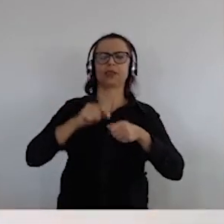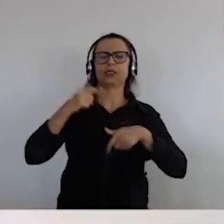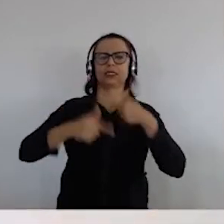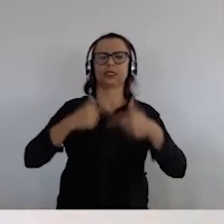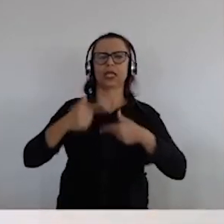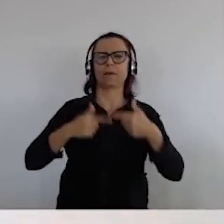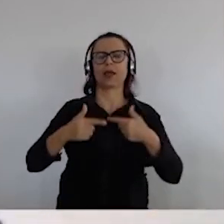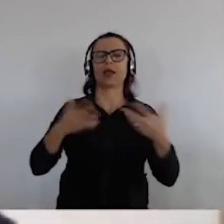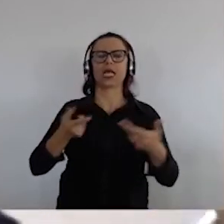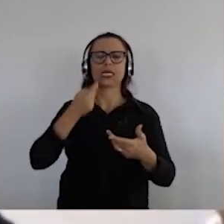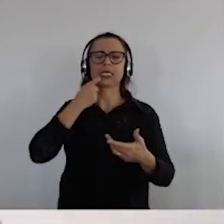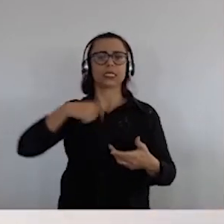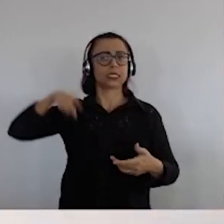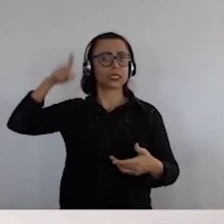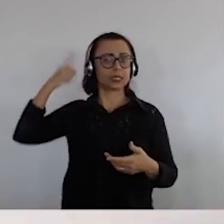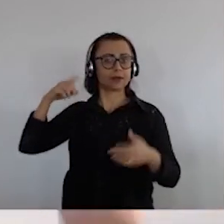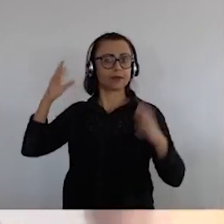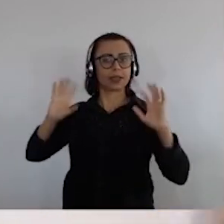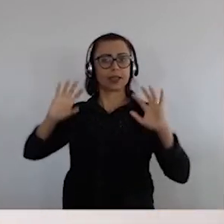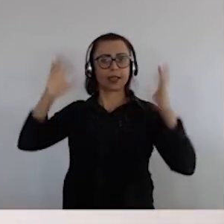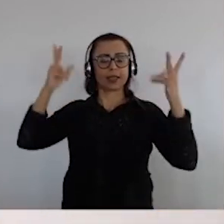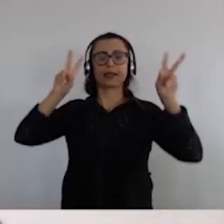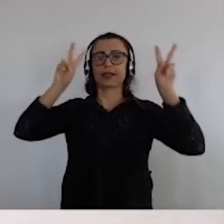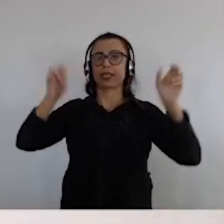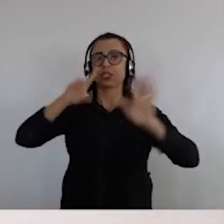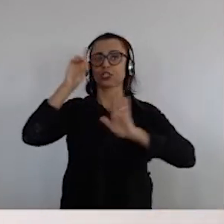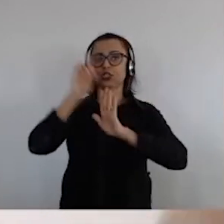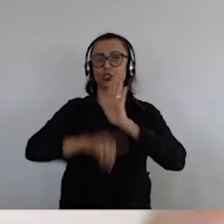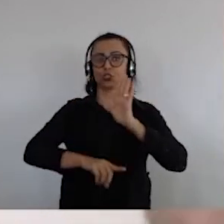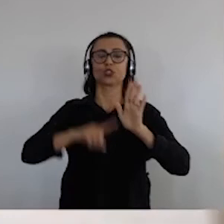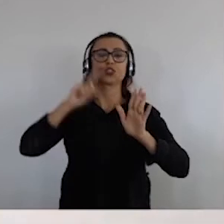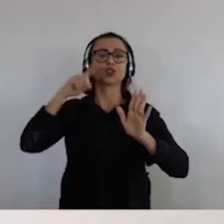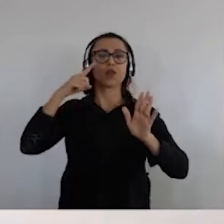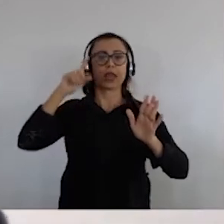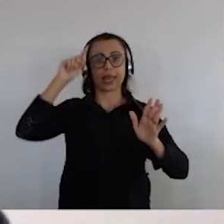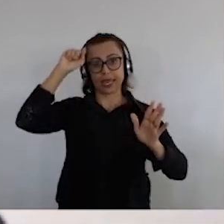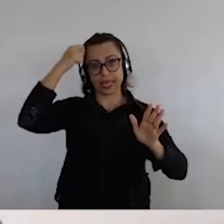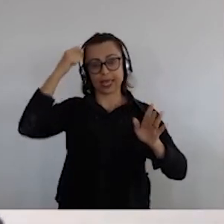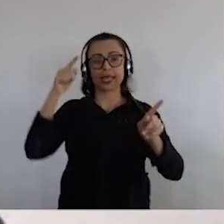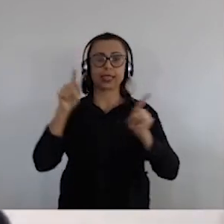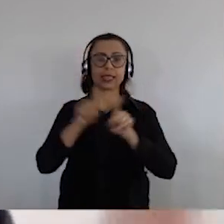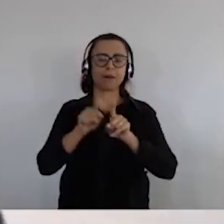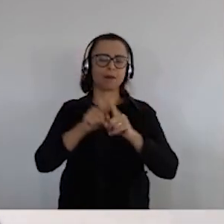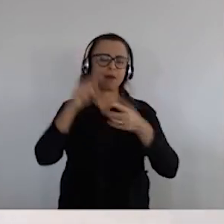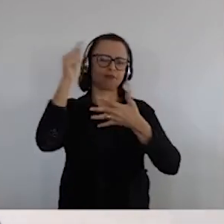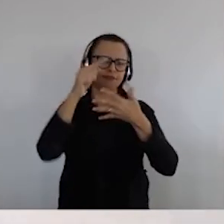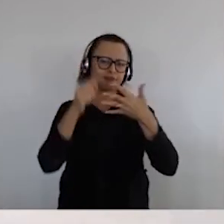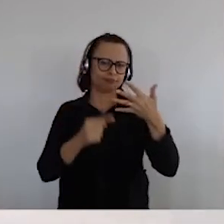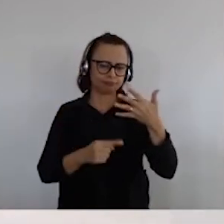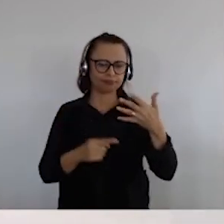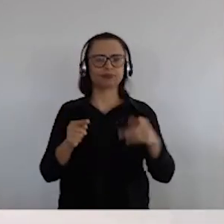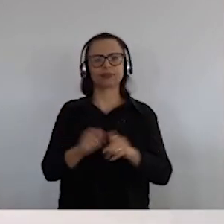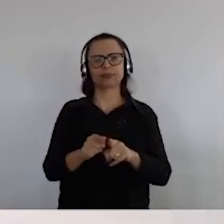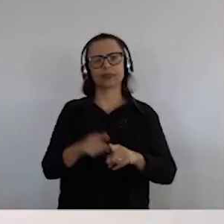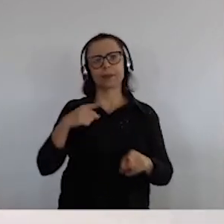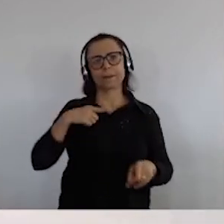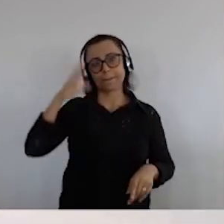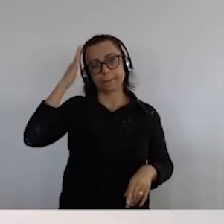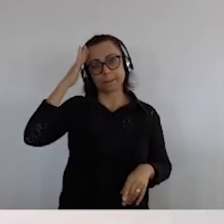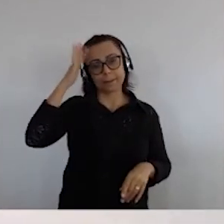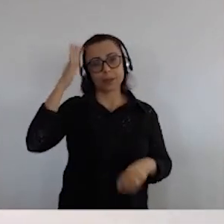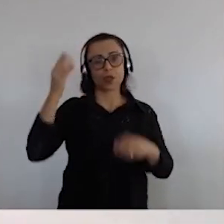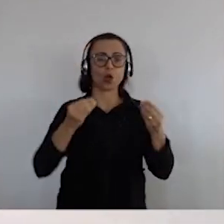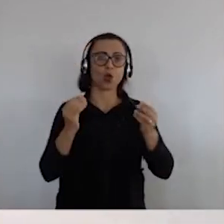na sexta-feira sobre o tema dos direitos da advogada negra, em especial das prerrogativas. Já estamos pensando com a Comissão Nacional